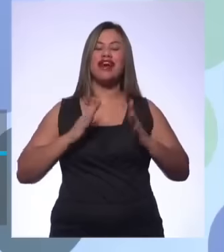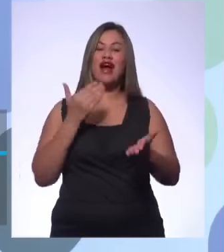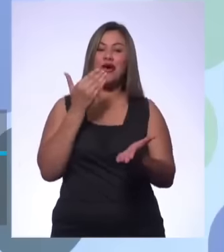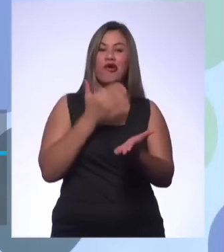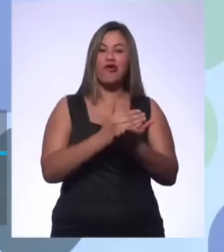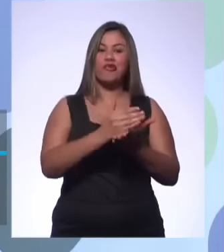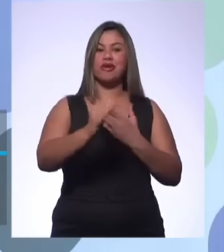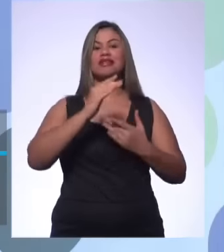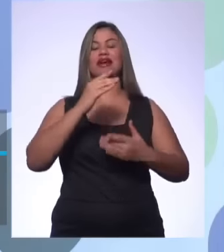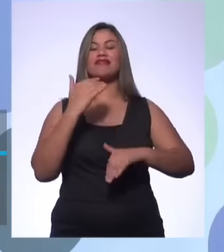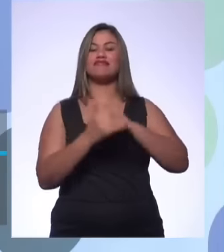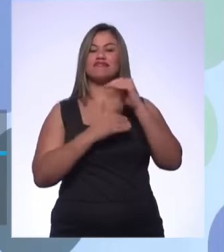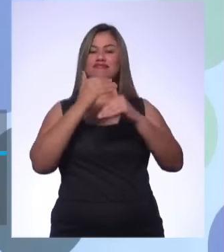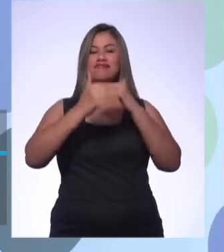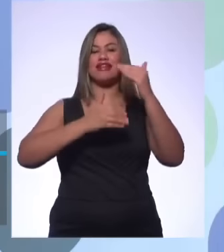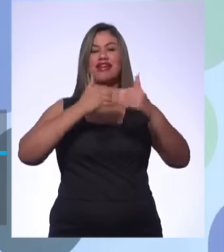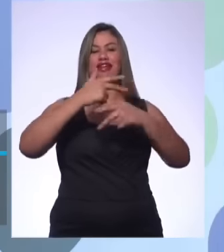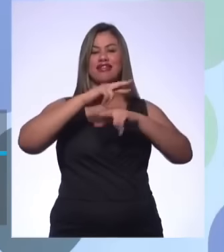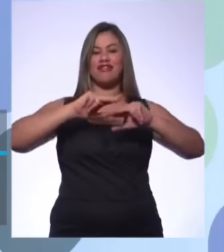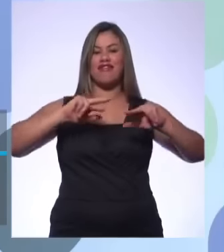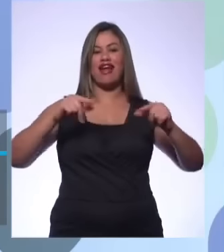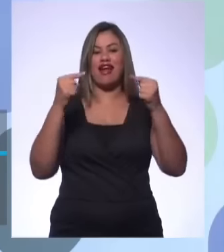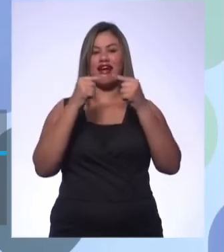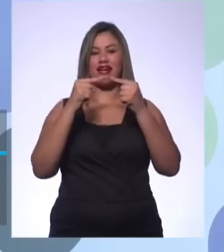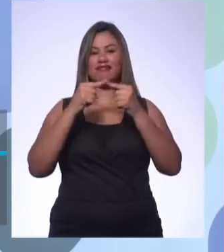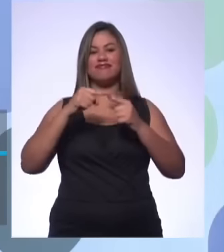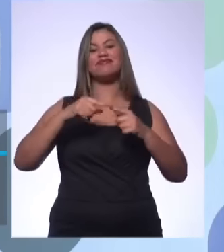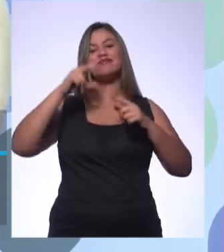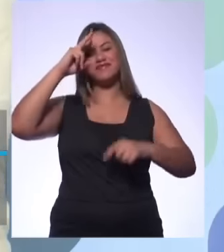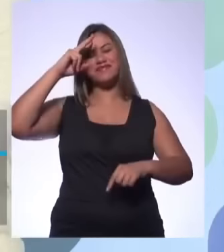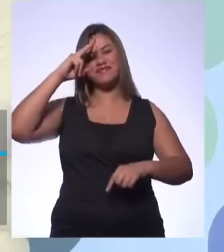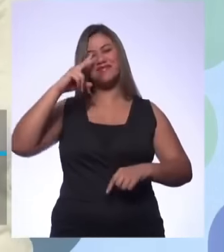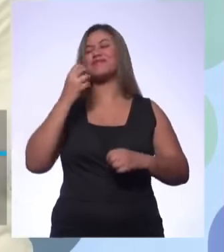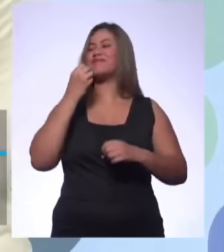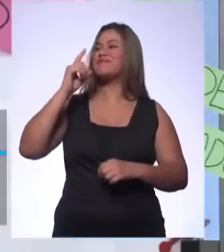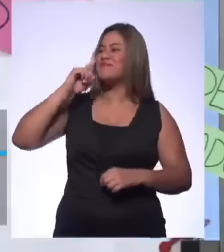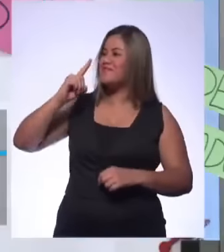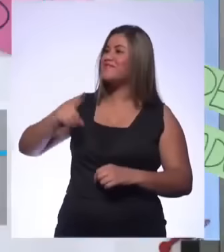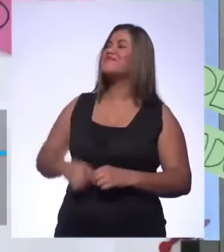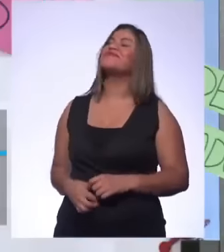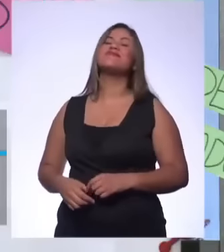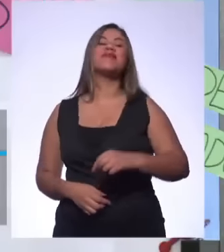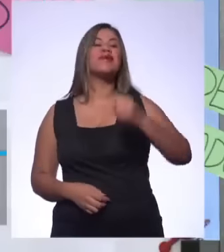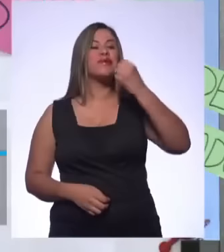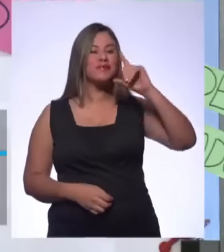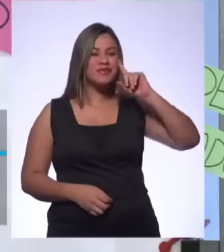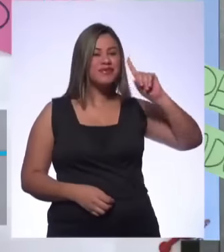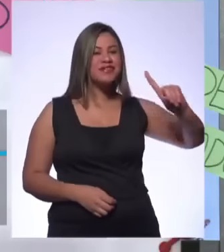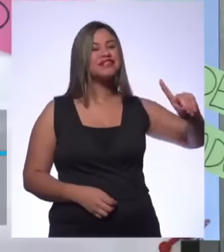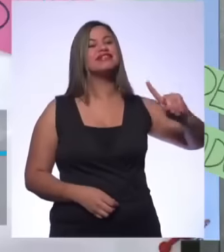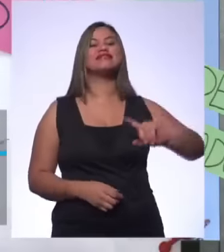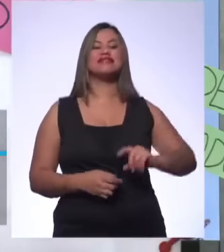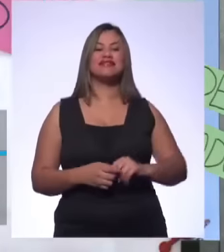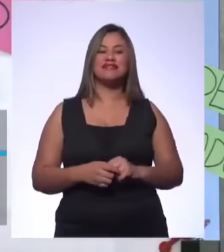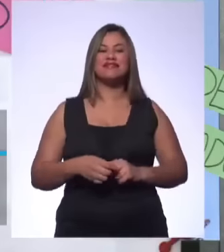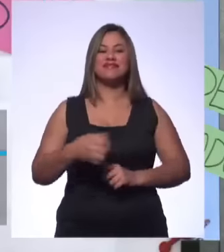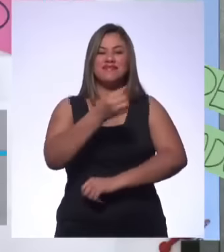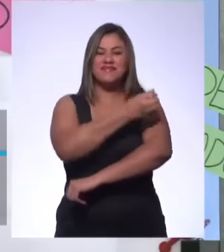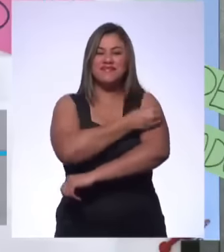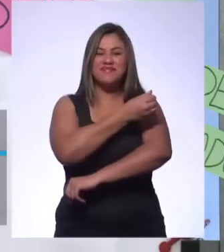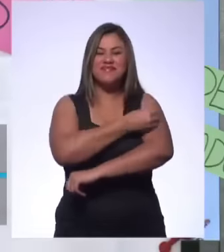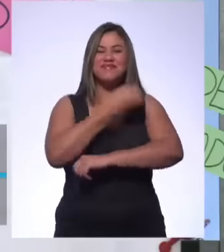a desenvolver os saberes com a garotada. Bom dia, professora Janaína. Bom dia, professor Carlos. Bom dia,